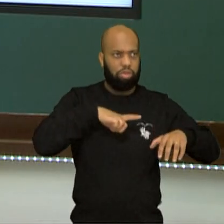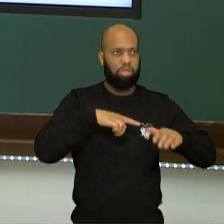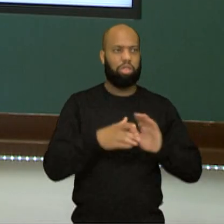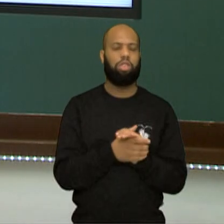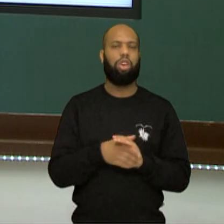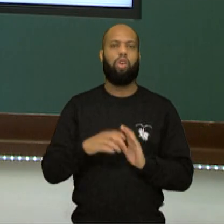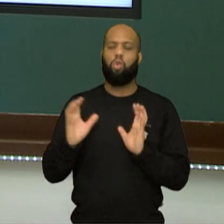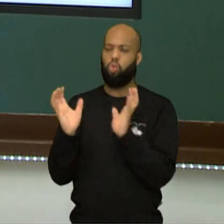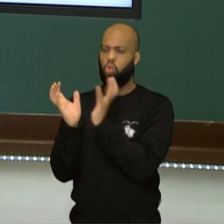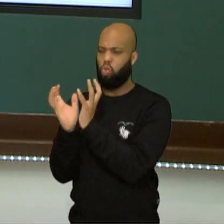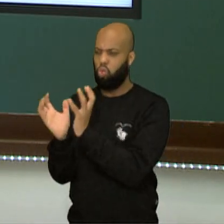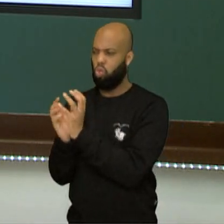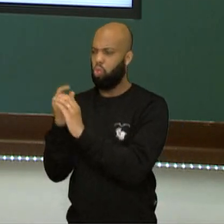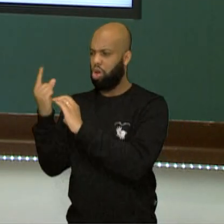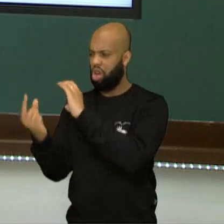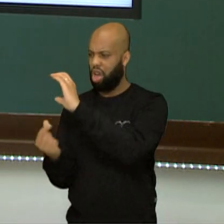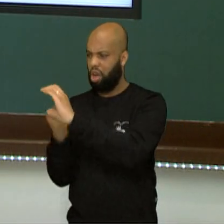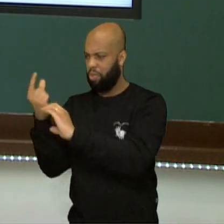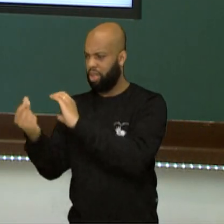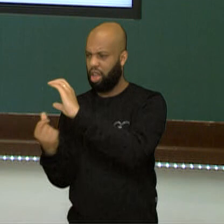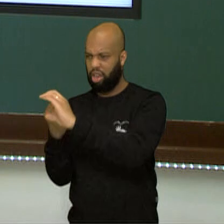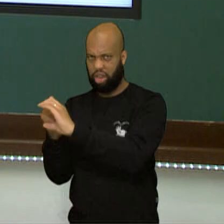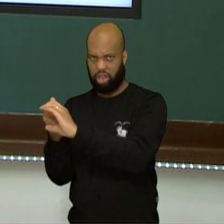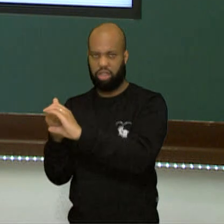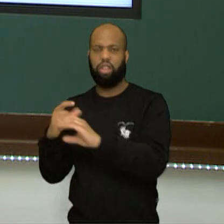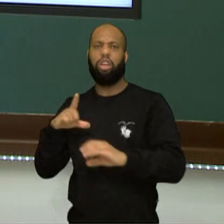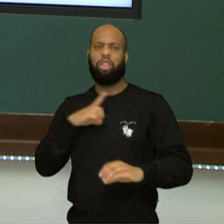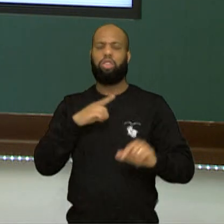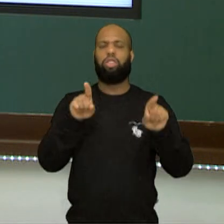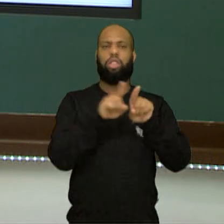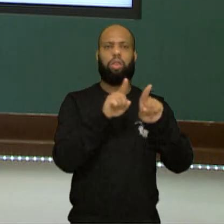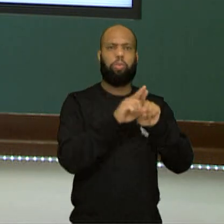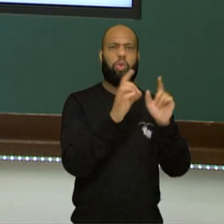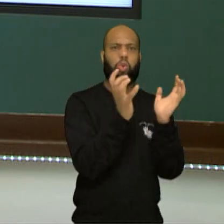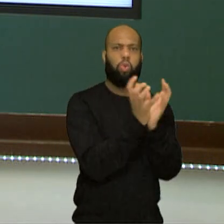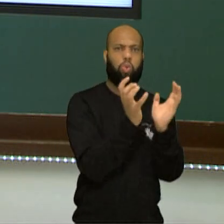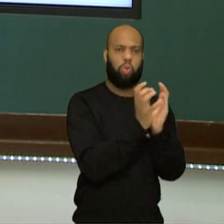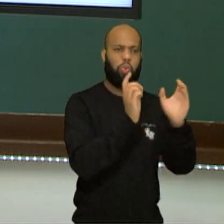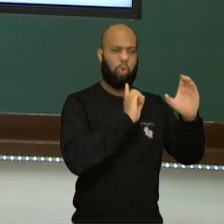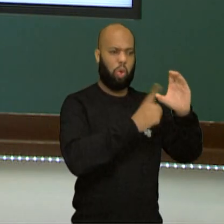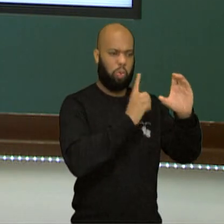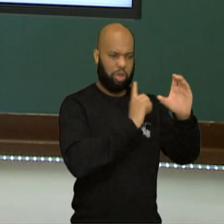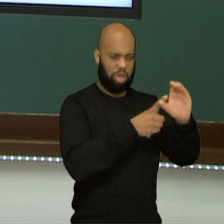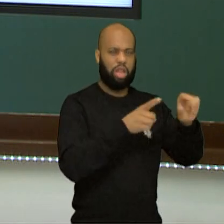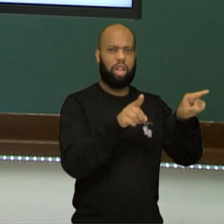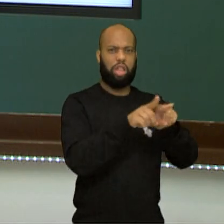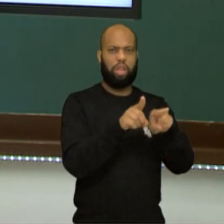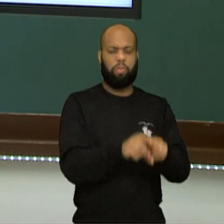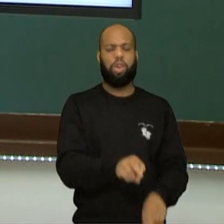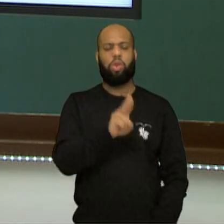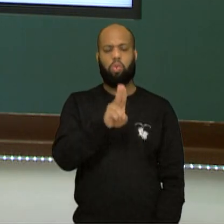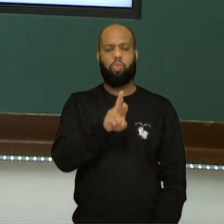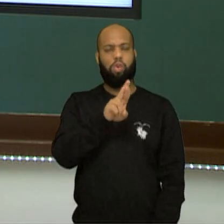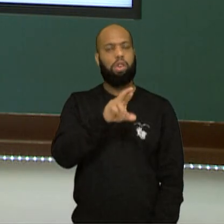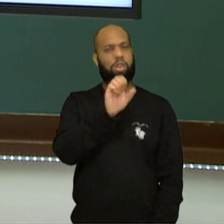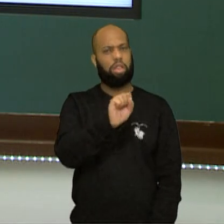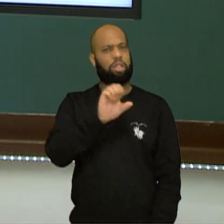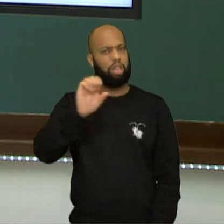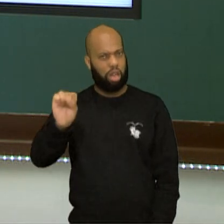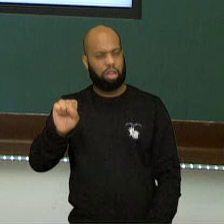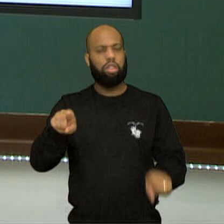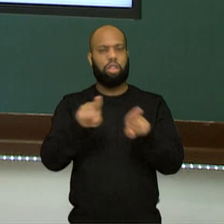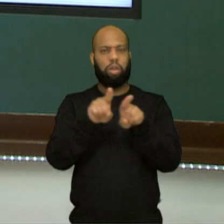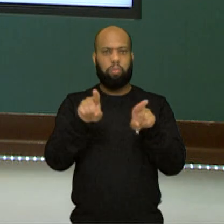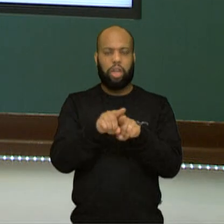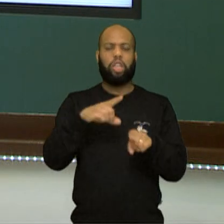blocos o bloco capitalista, o bloco comunista, né? O leste europeu, a União Soviética, a divisão